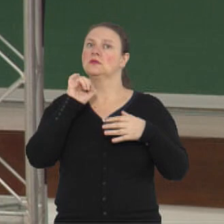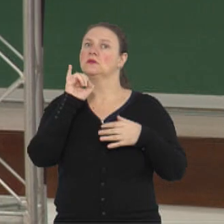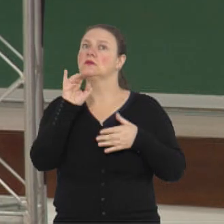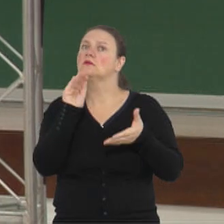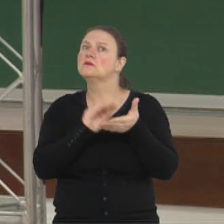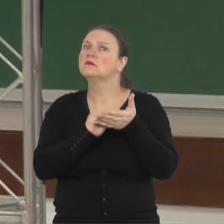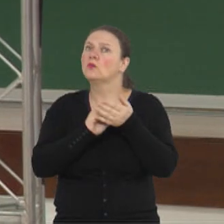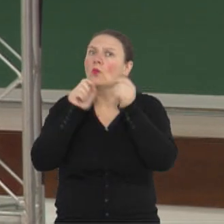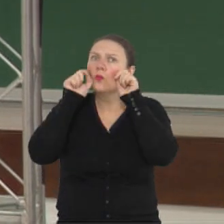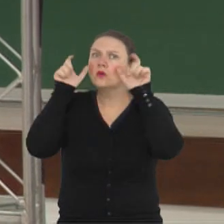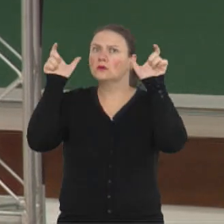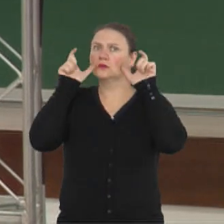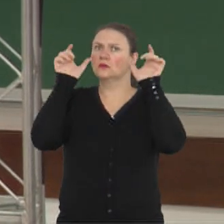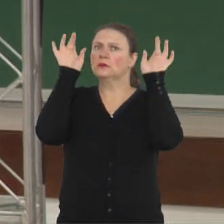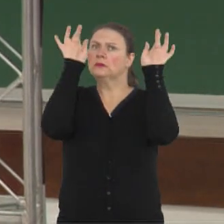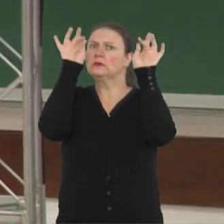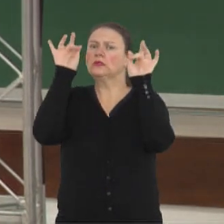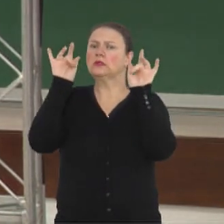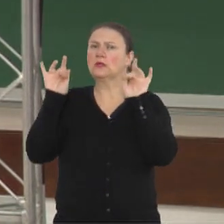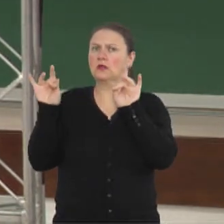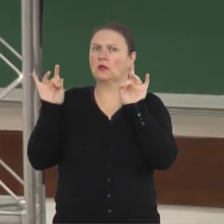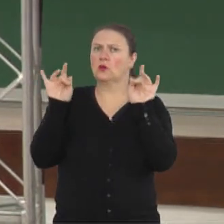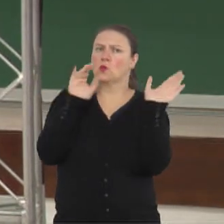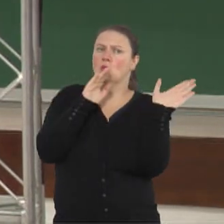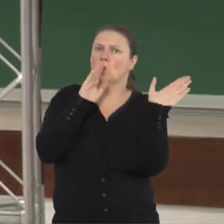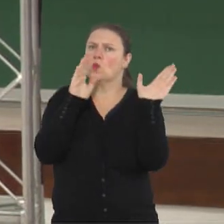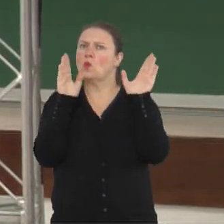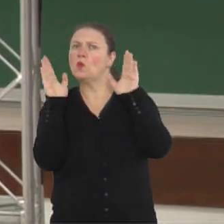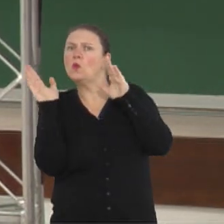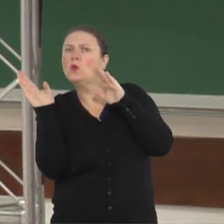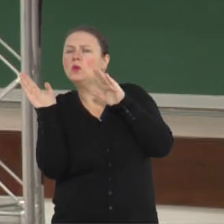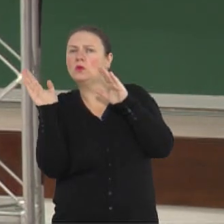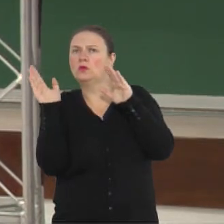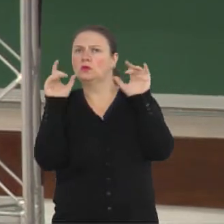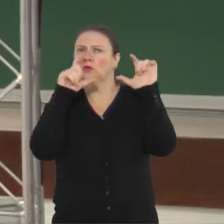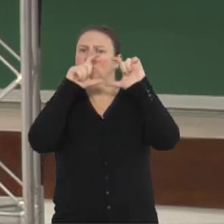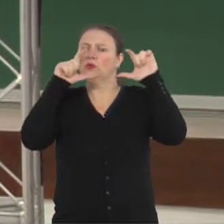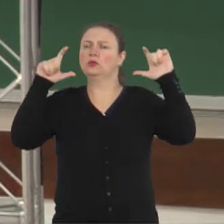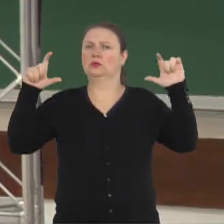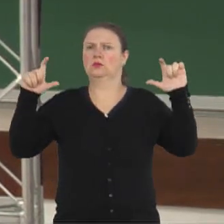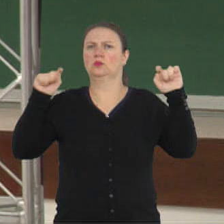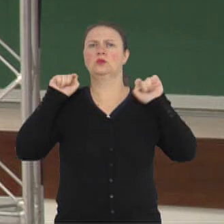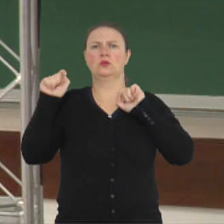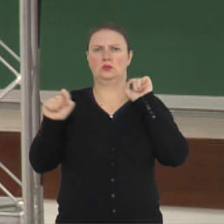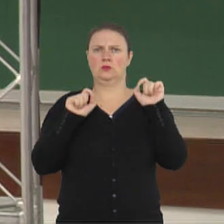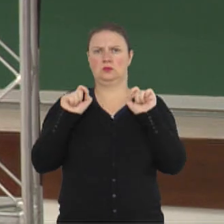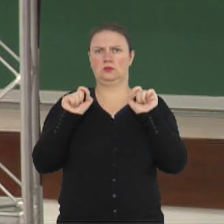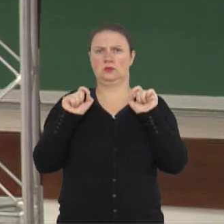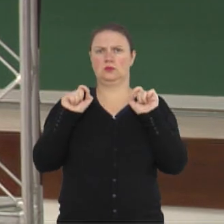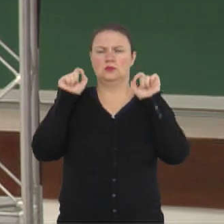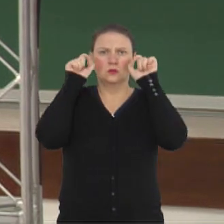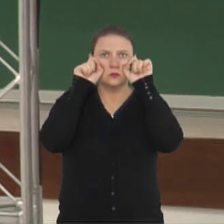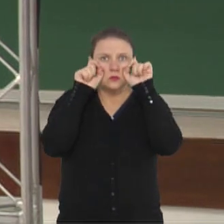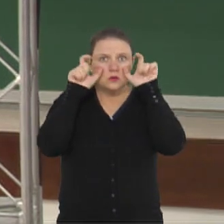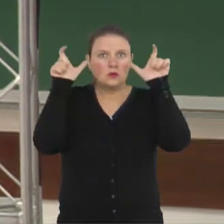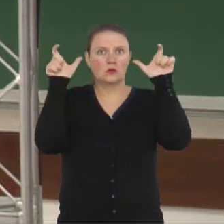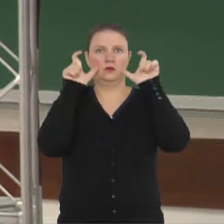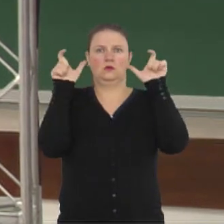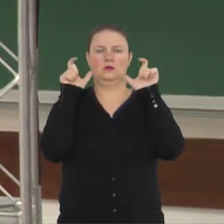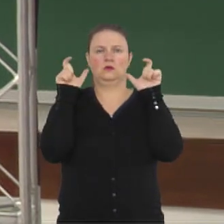atenção aos detalhes. E qual que é o detalhe, professor Anderson? O detalhe é prestar atenção